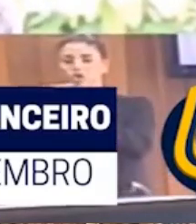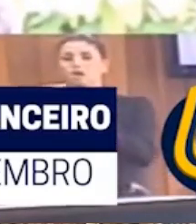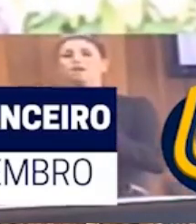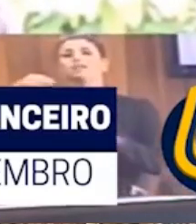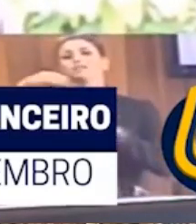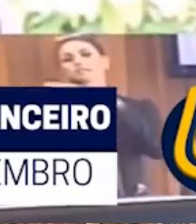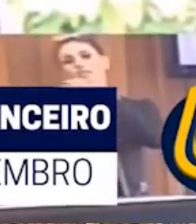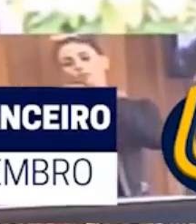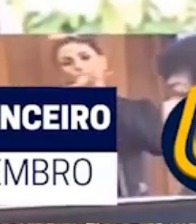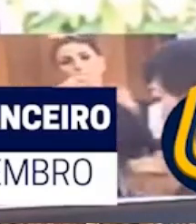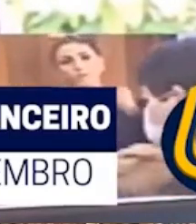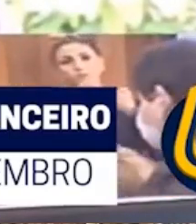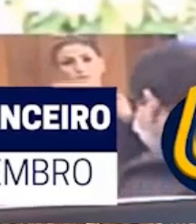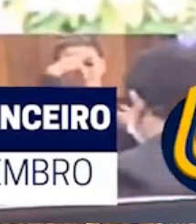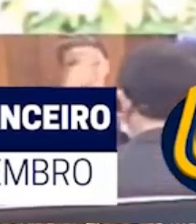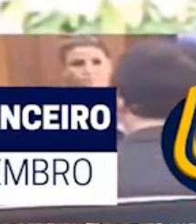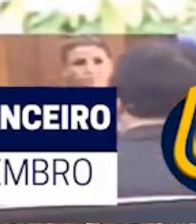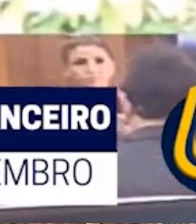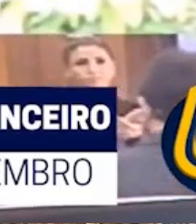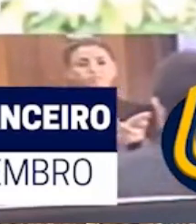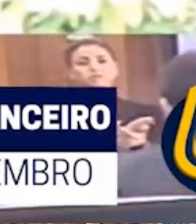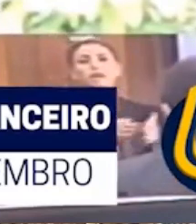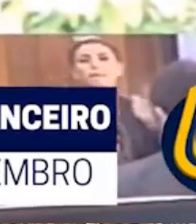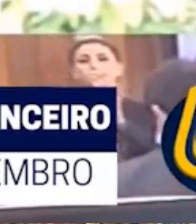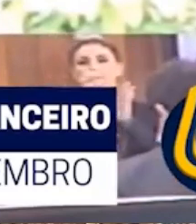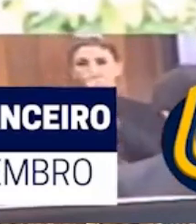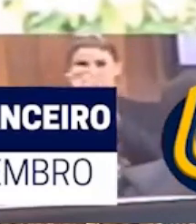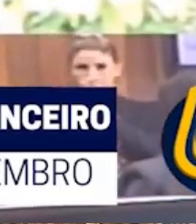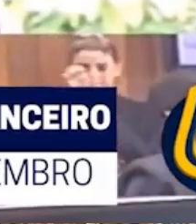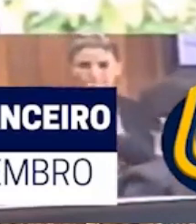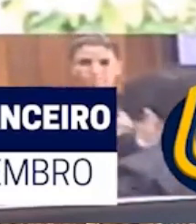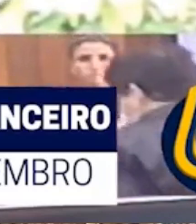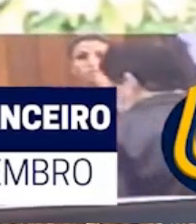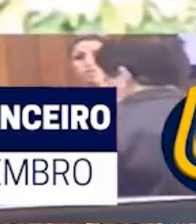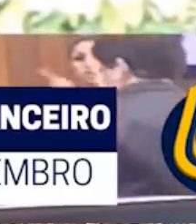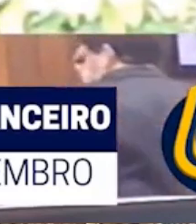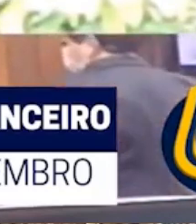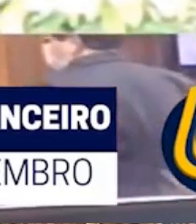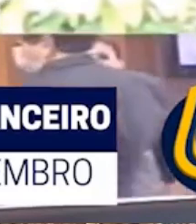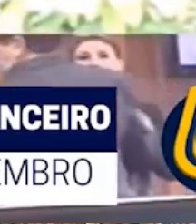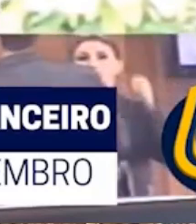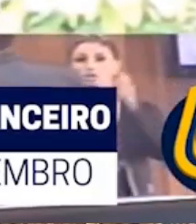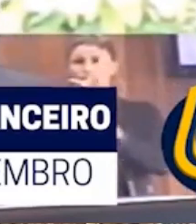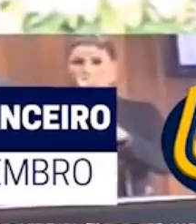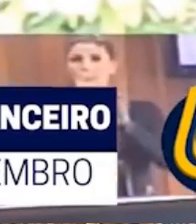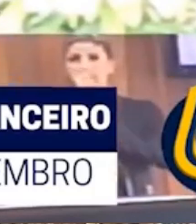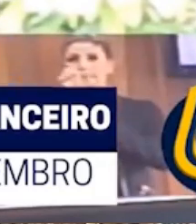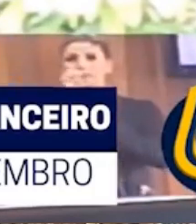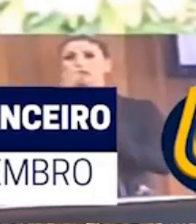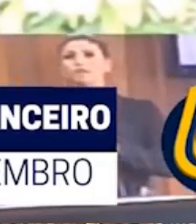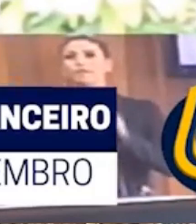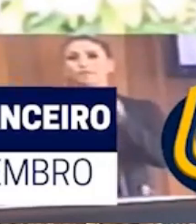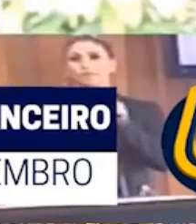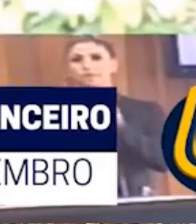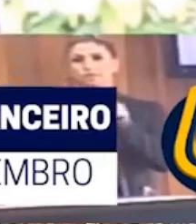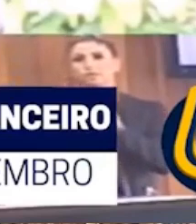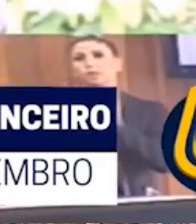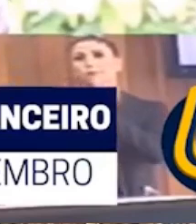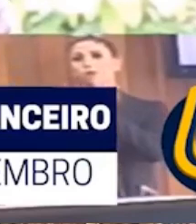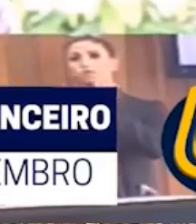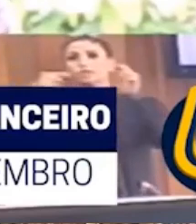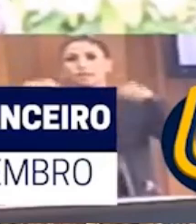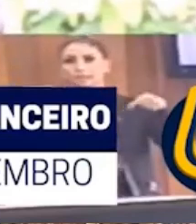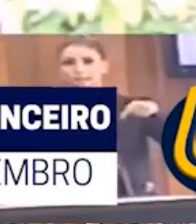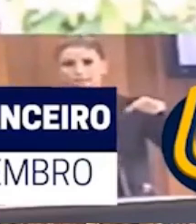André Siciliano. Essa emenda nos permite, e aí encaminhei a esta